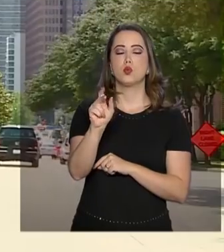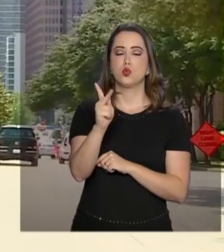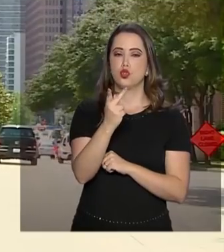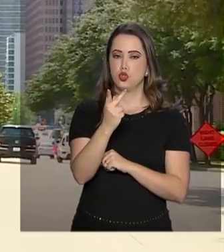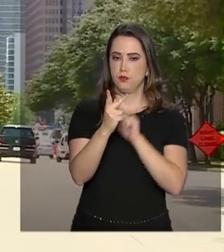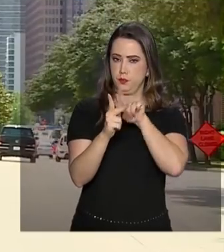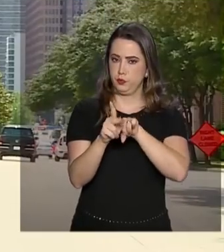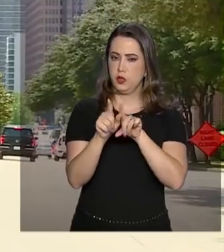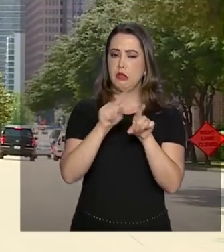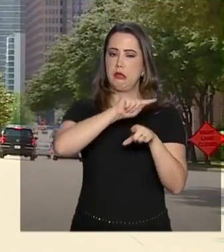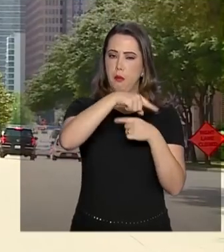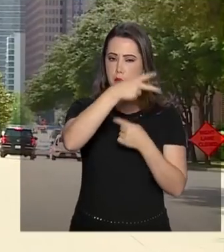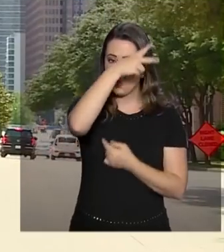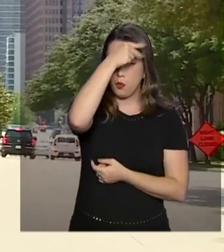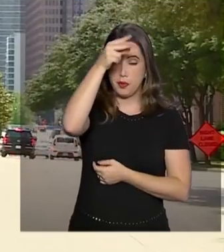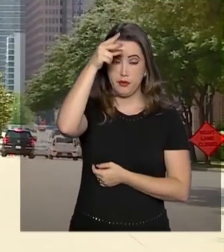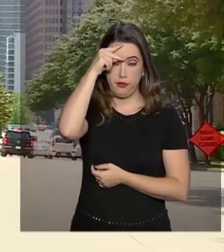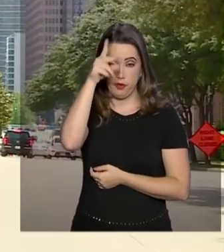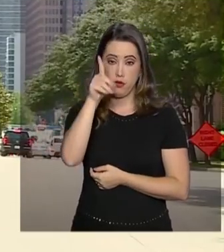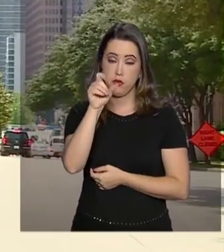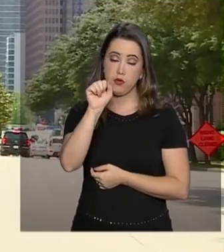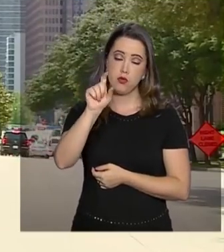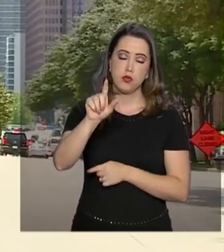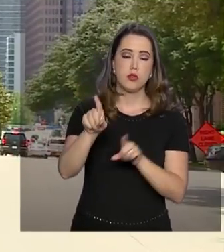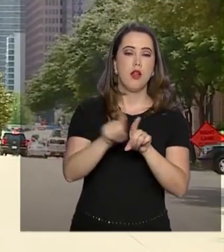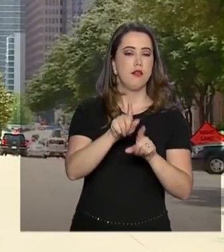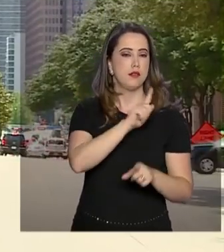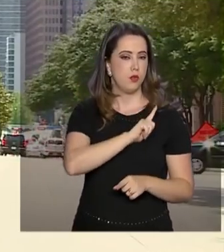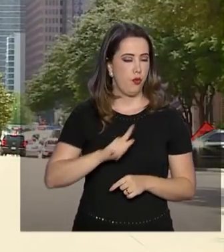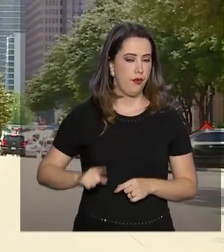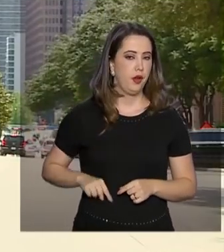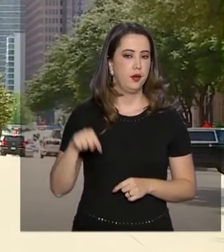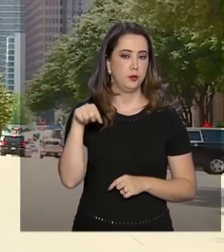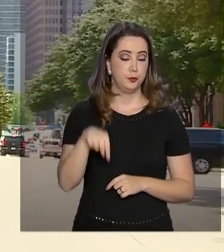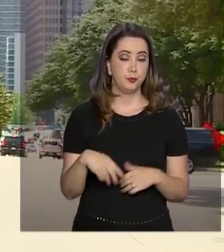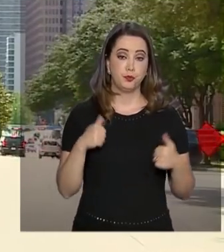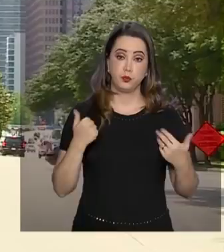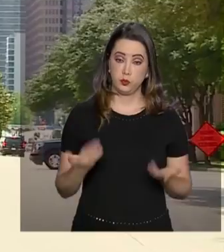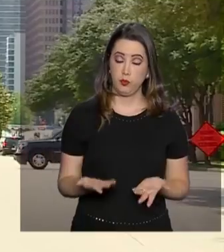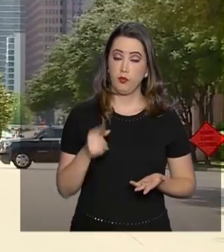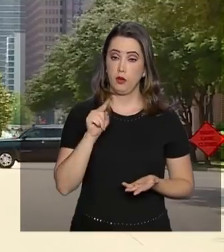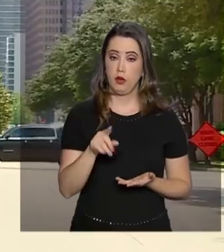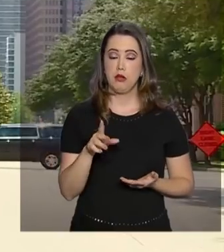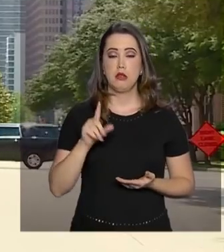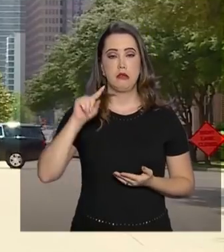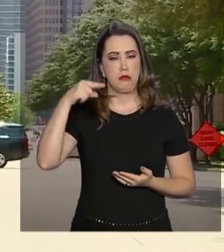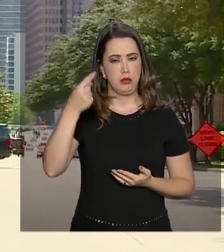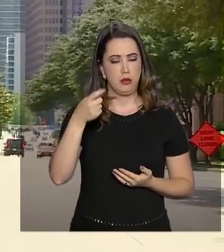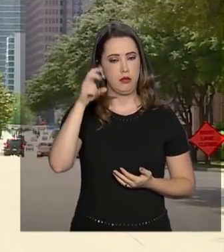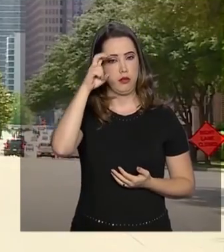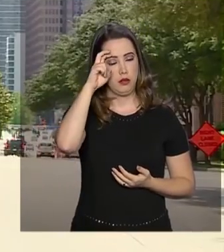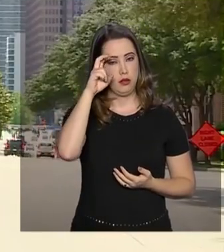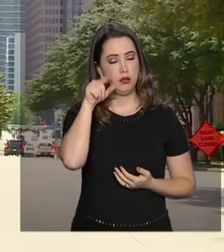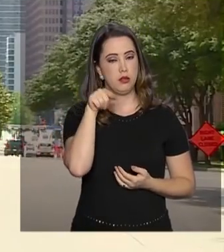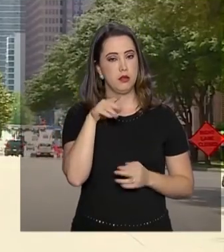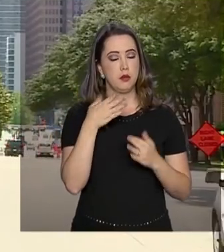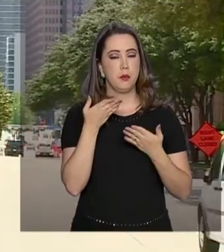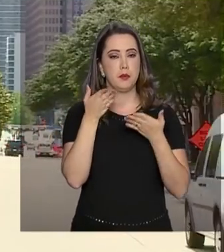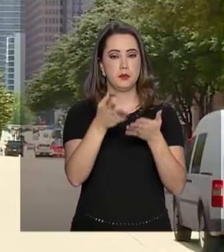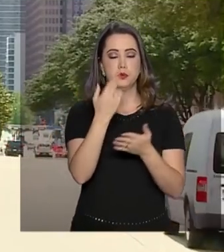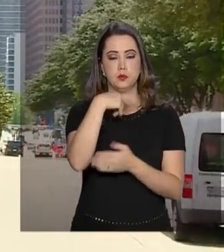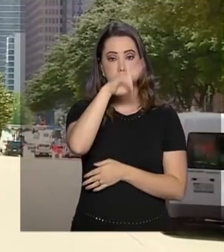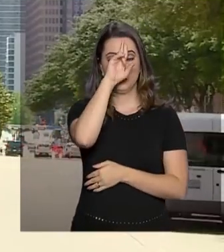prefeito de dallas e com o governador do texas na quinta-feira o presidente jair bolsonaro participa de almoço